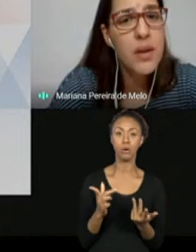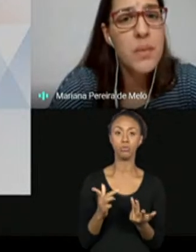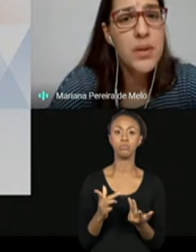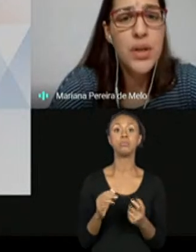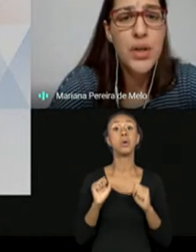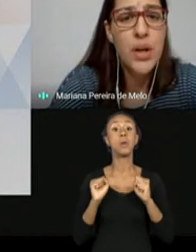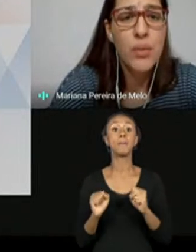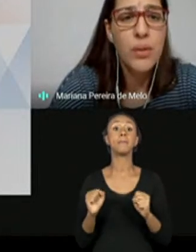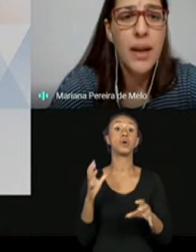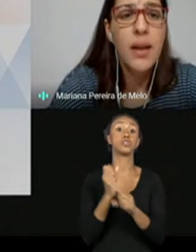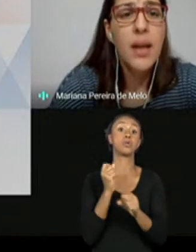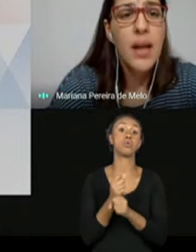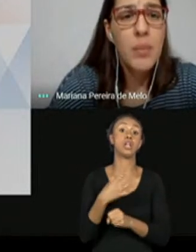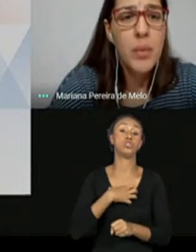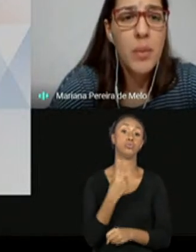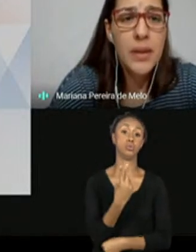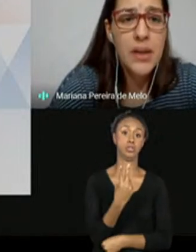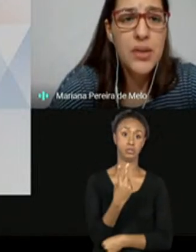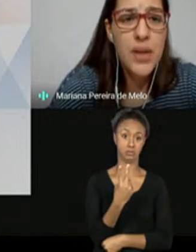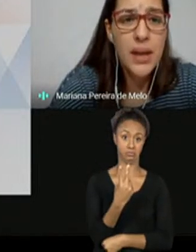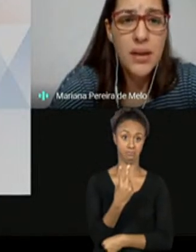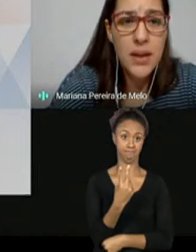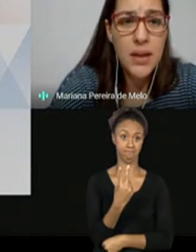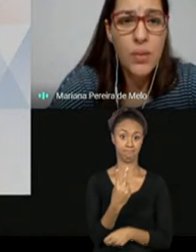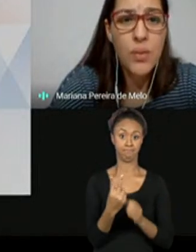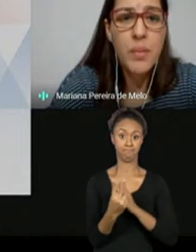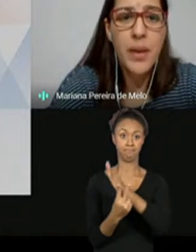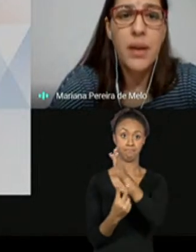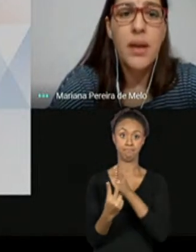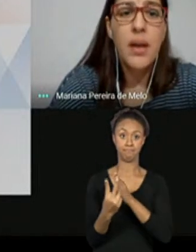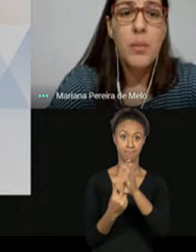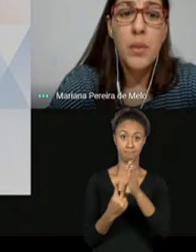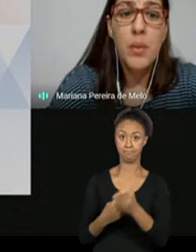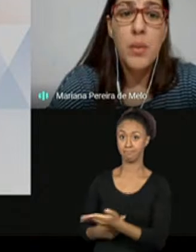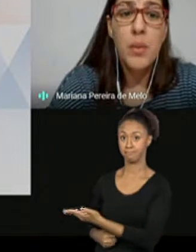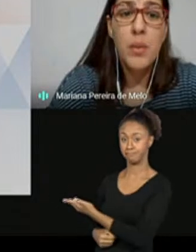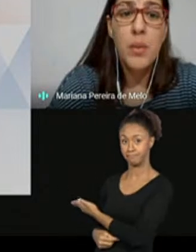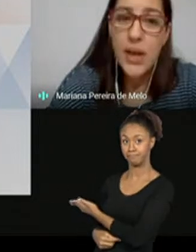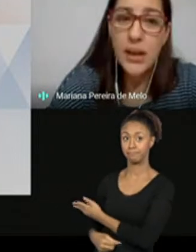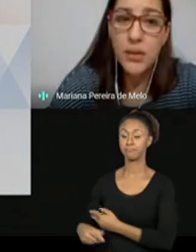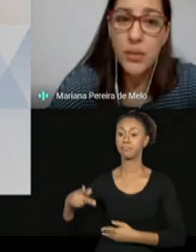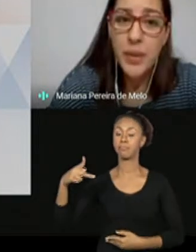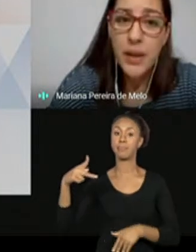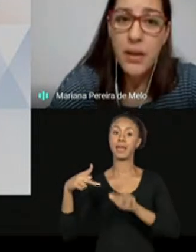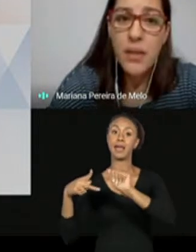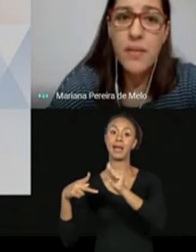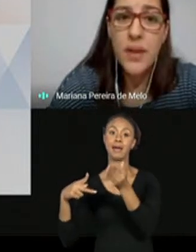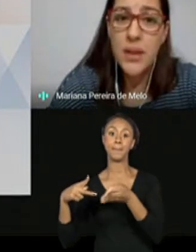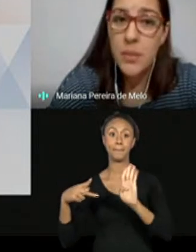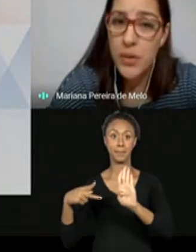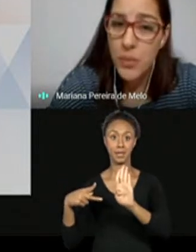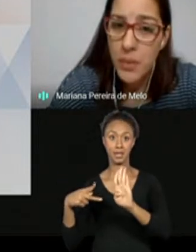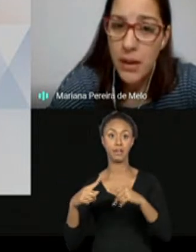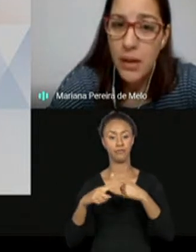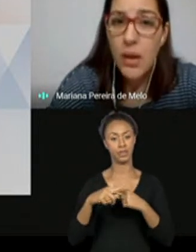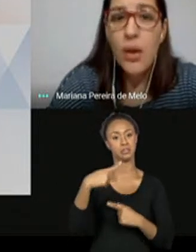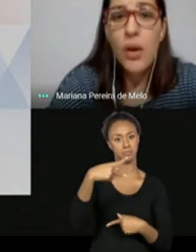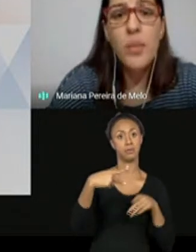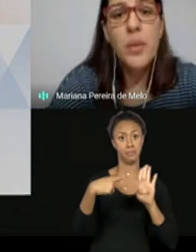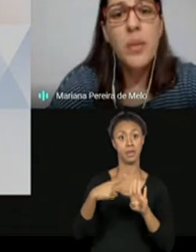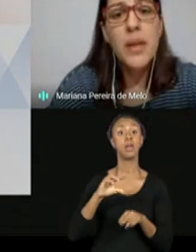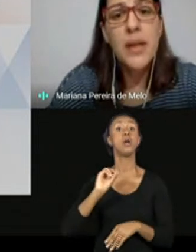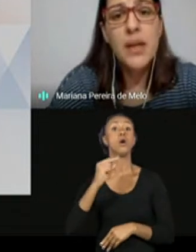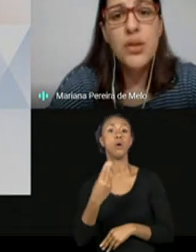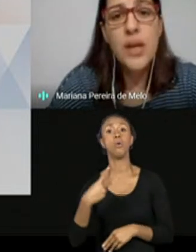duas formas de a gente calcular a probabilidade de A intersecção com B. Probabilidade de A dado B vezes P de B,